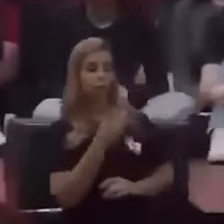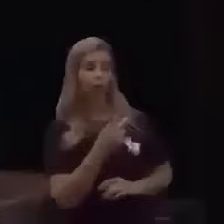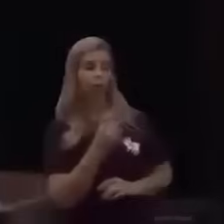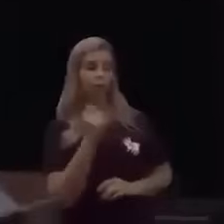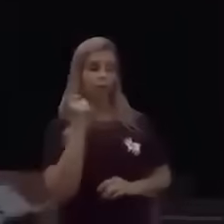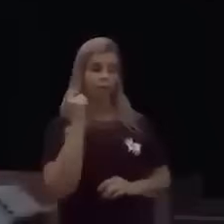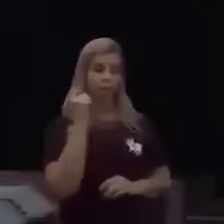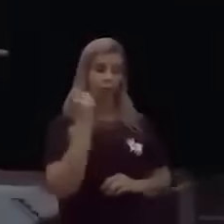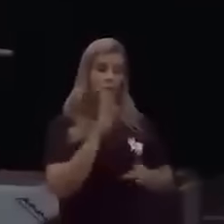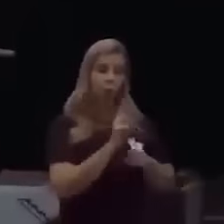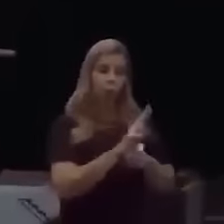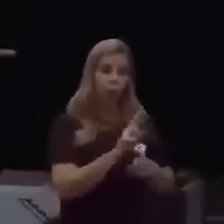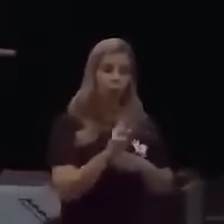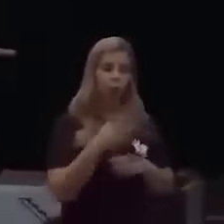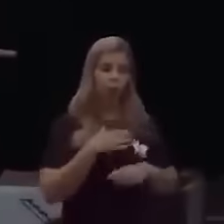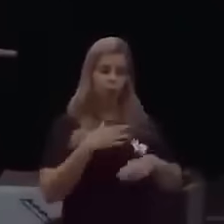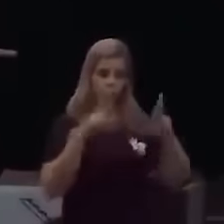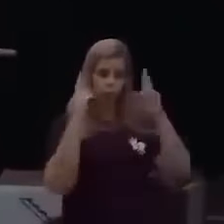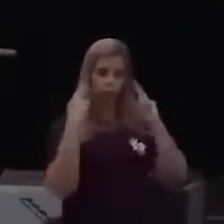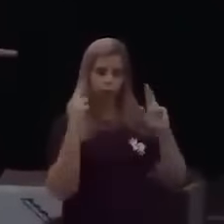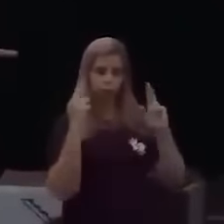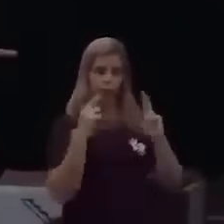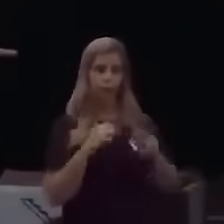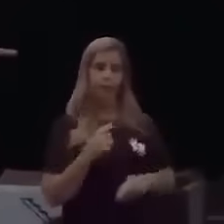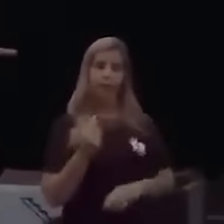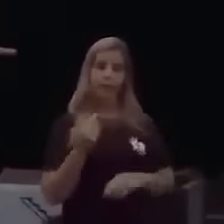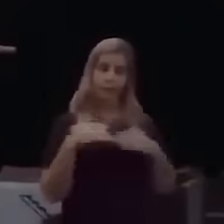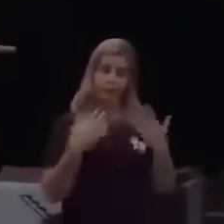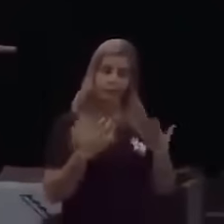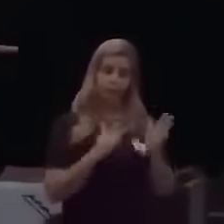tu me amas? Eu não pergunto se ama mais, não, só pergunta se ama.